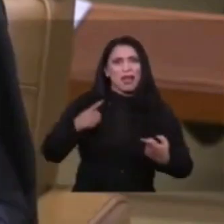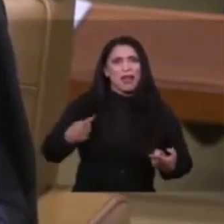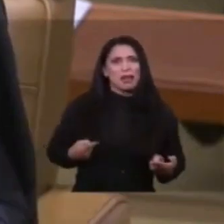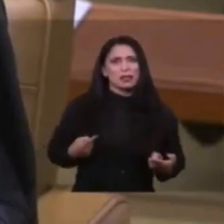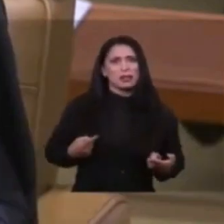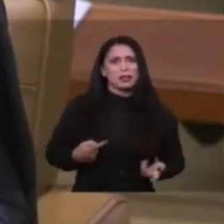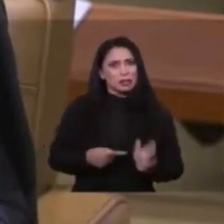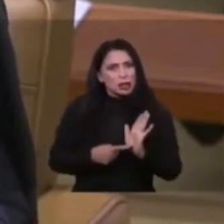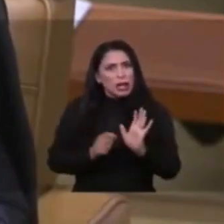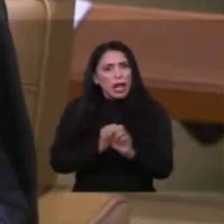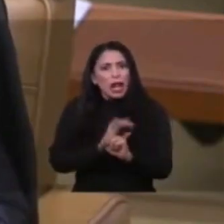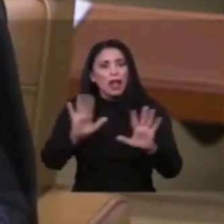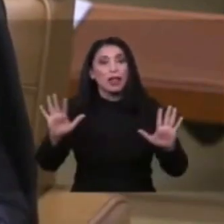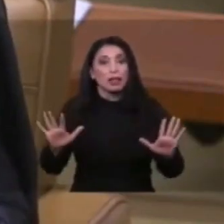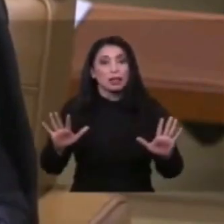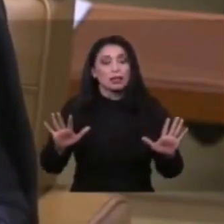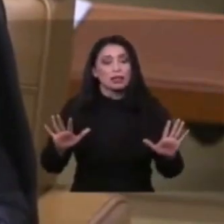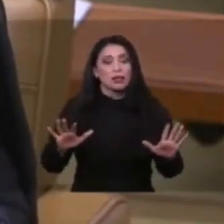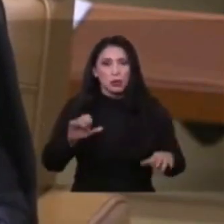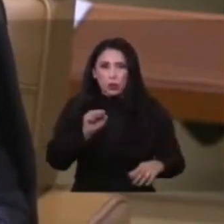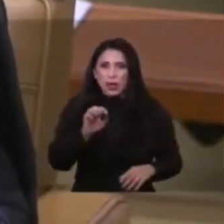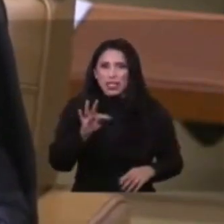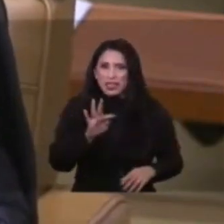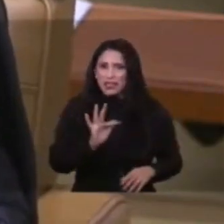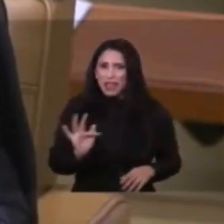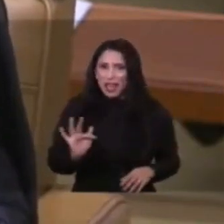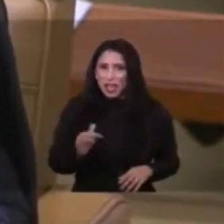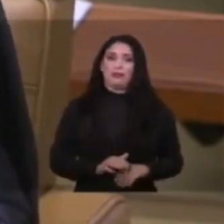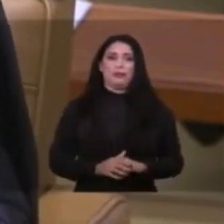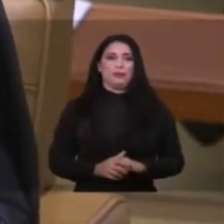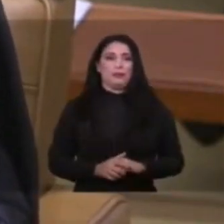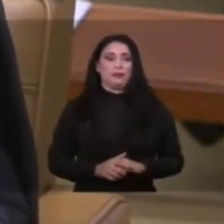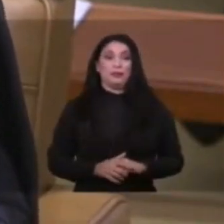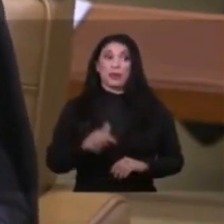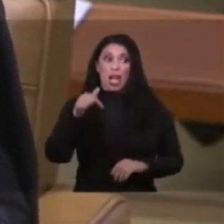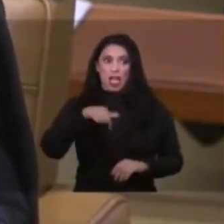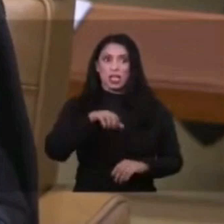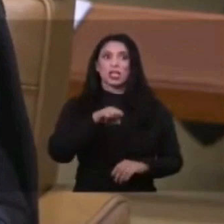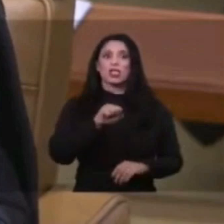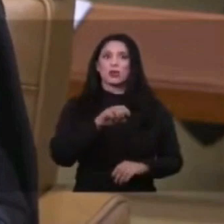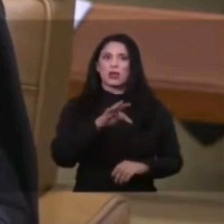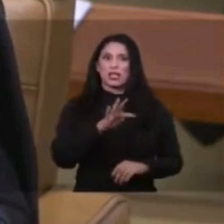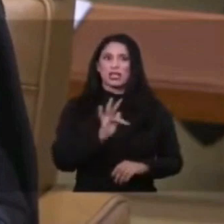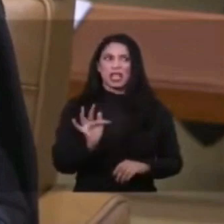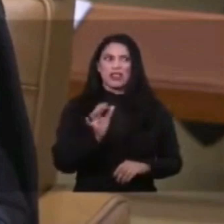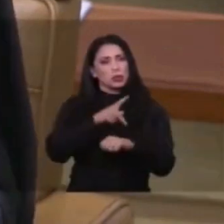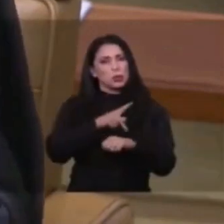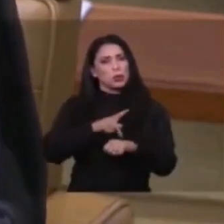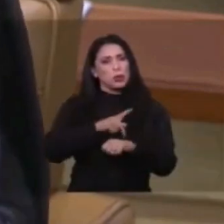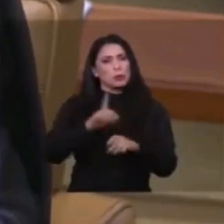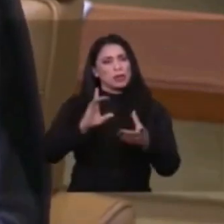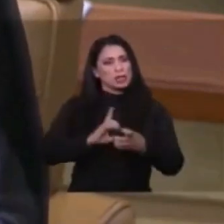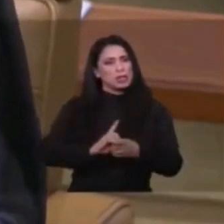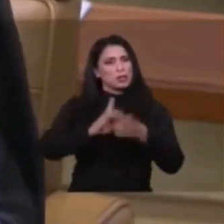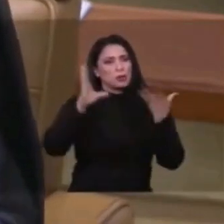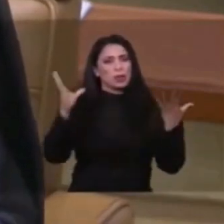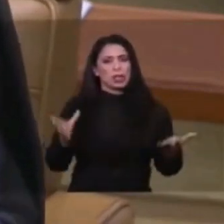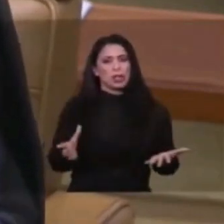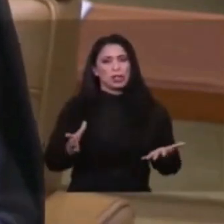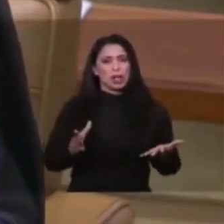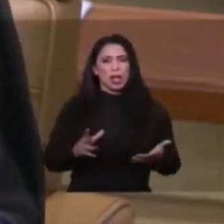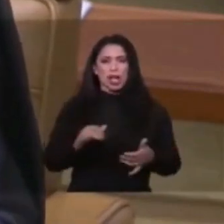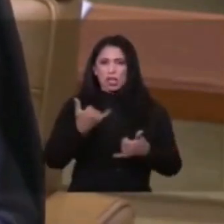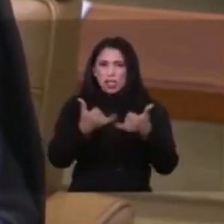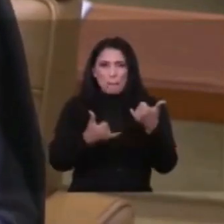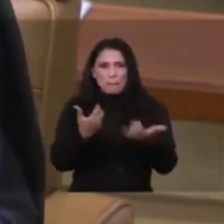tribunal. Esta casa não é composta por covardes. Esta casa não é composta por medrosos. Não se brinca de